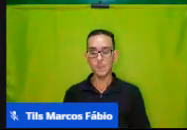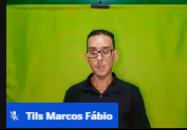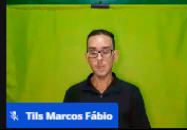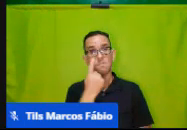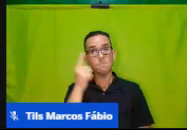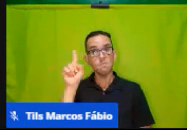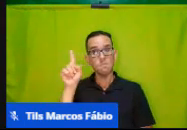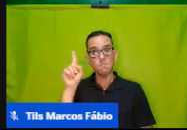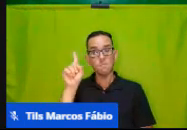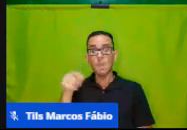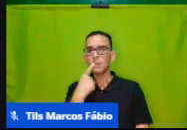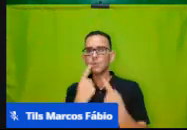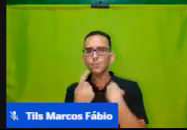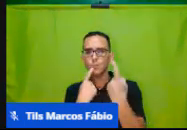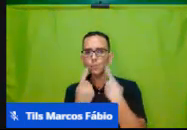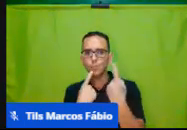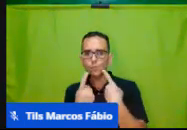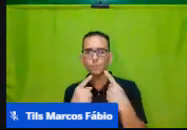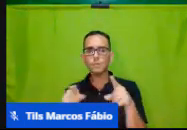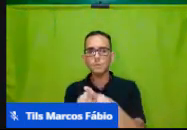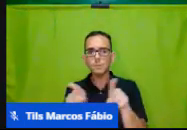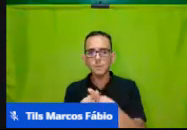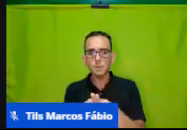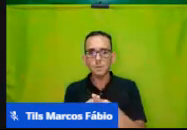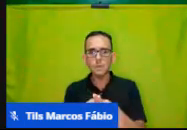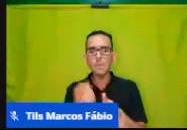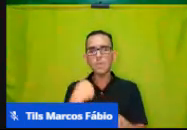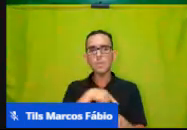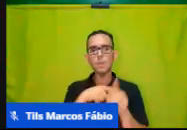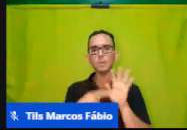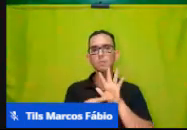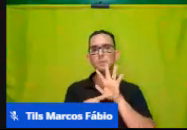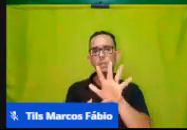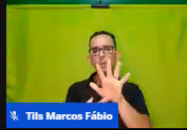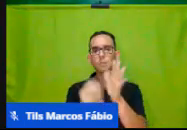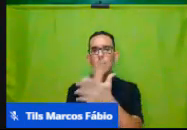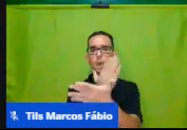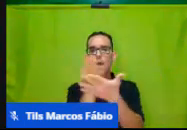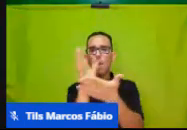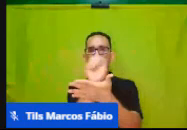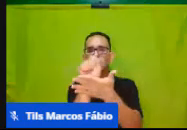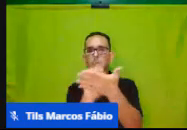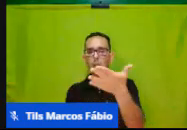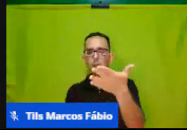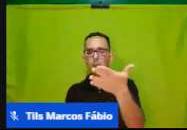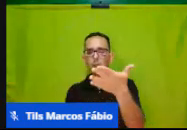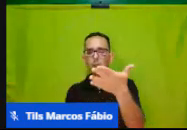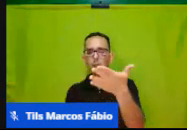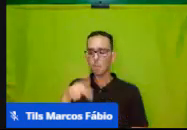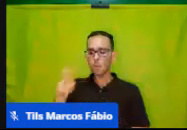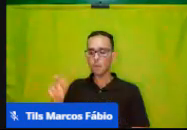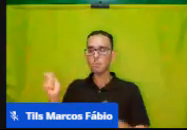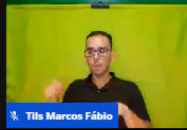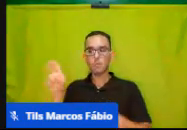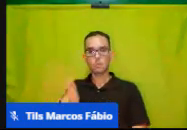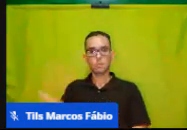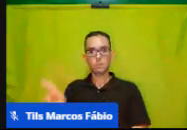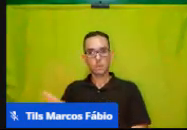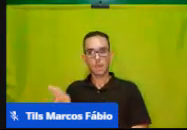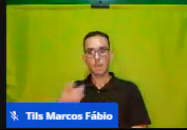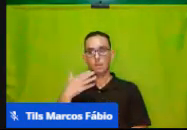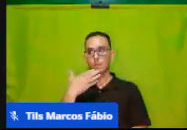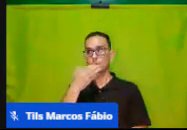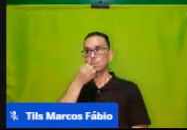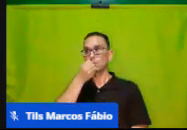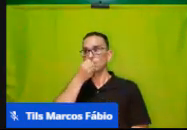nós discutimos é que nós apresentamos algumas atividades e que o professor possa utilizar ela da melhor maneira possível,